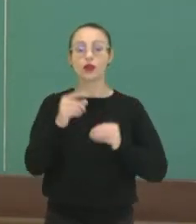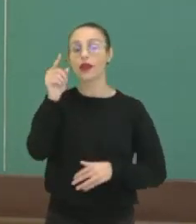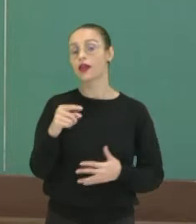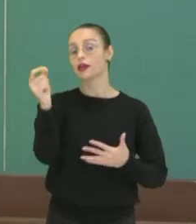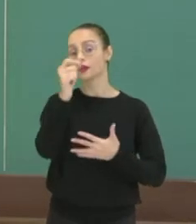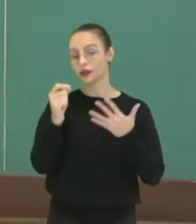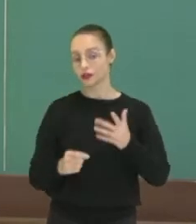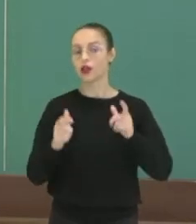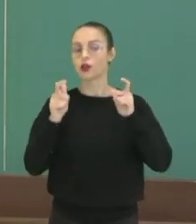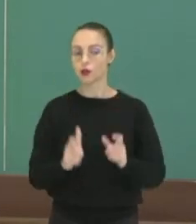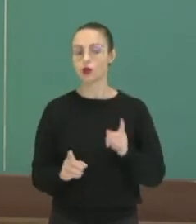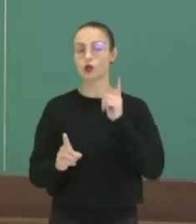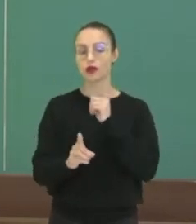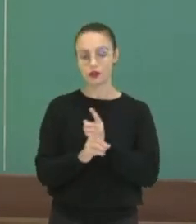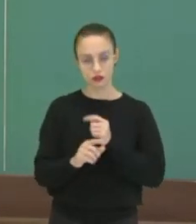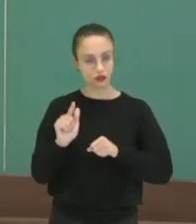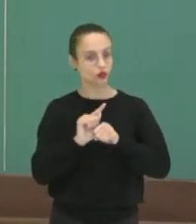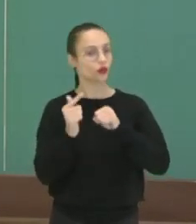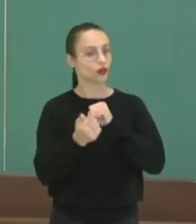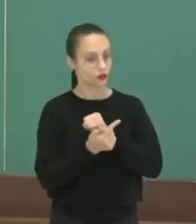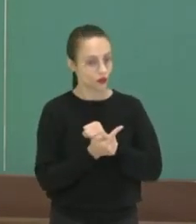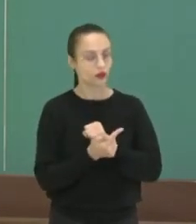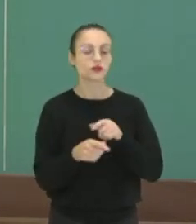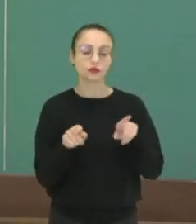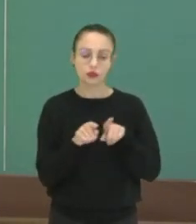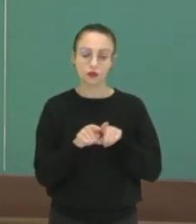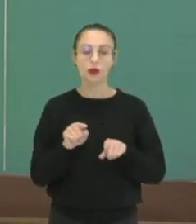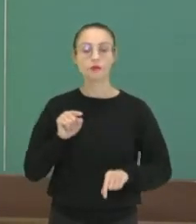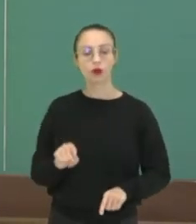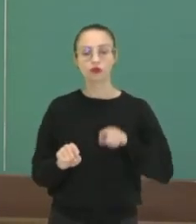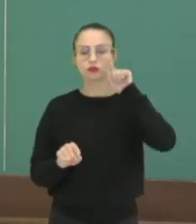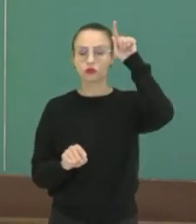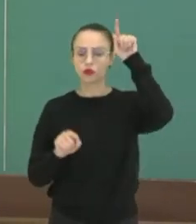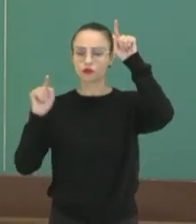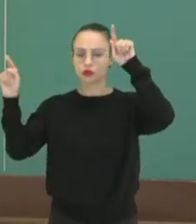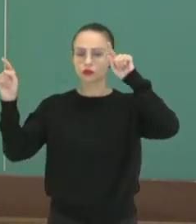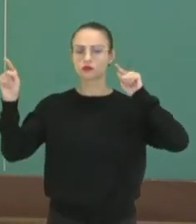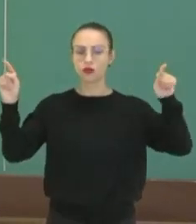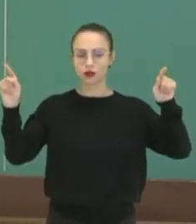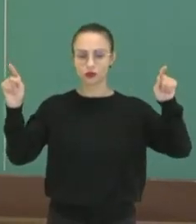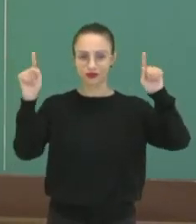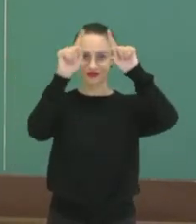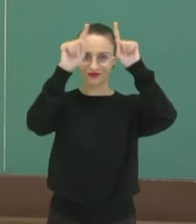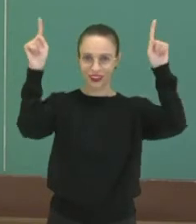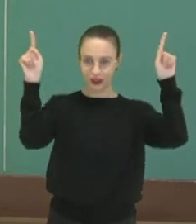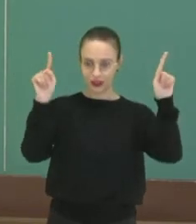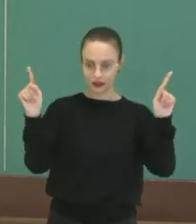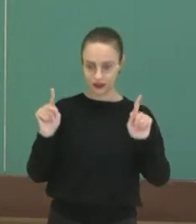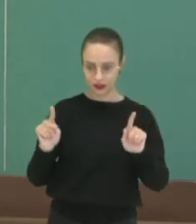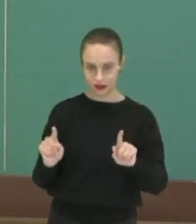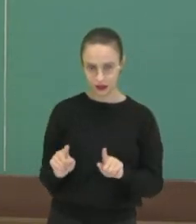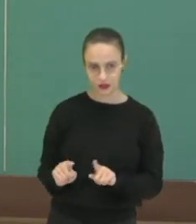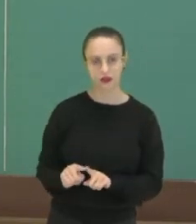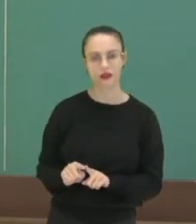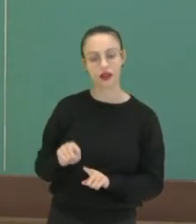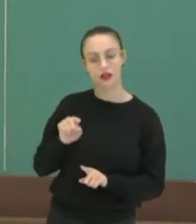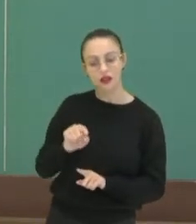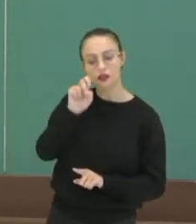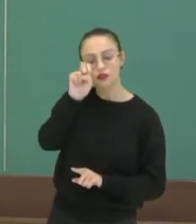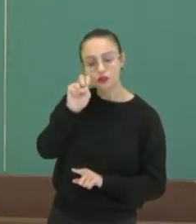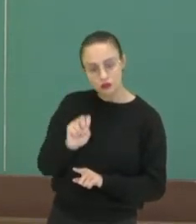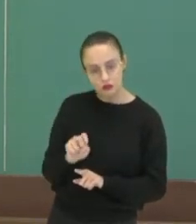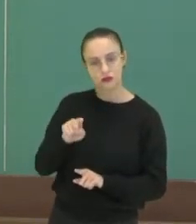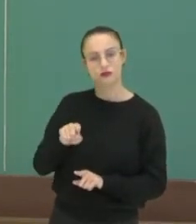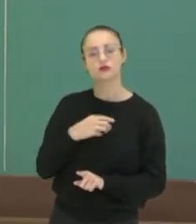critério de localização geográfica os pontos extremos do Brasil, dizendo que a região sul, né, está presente na